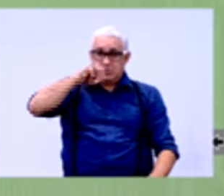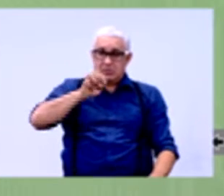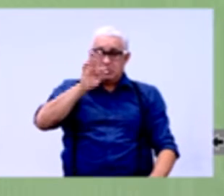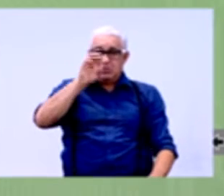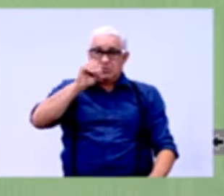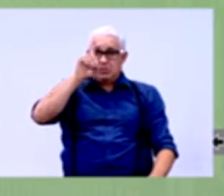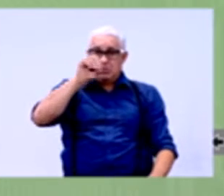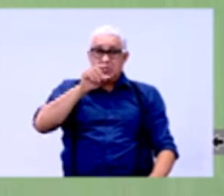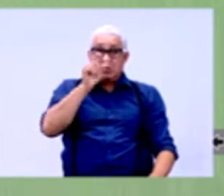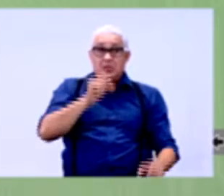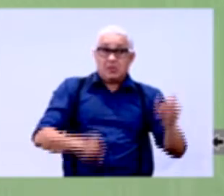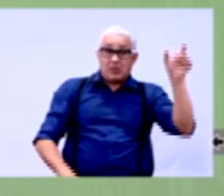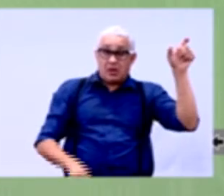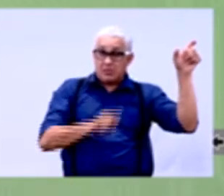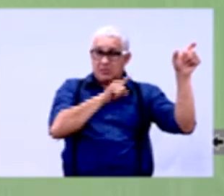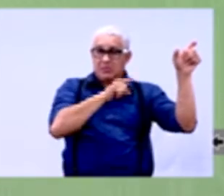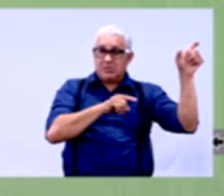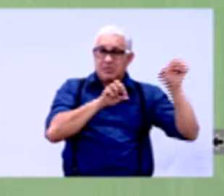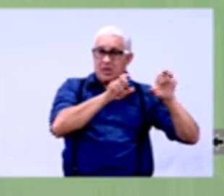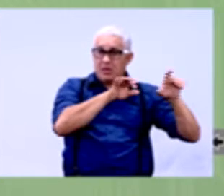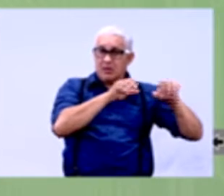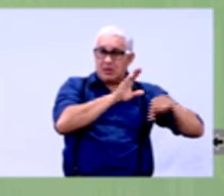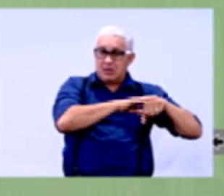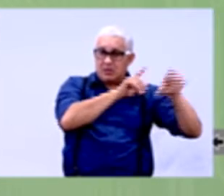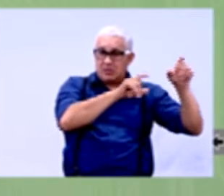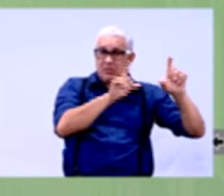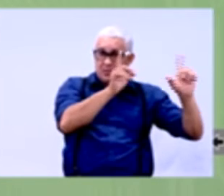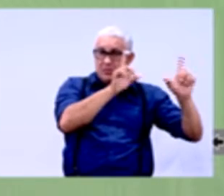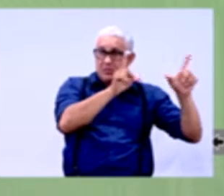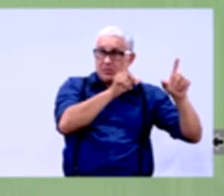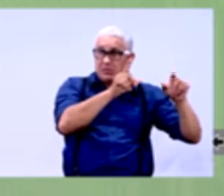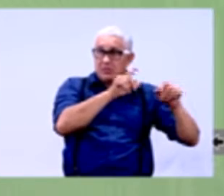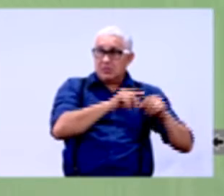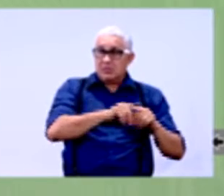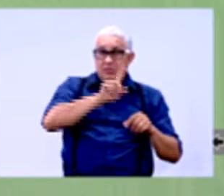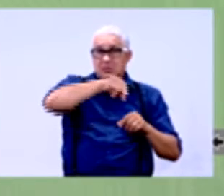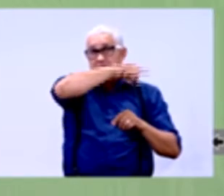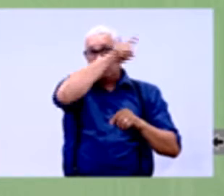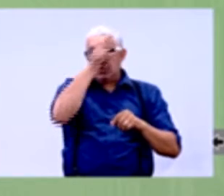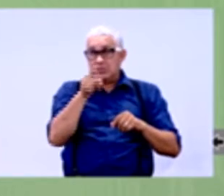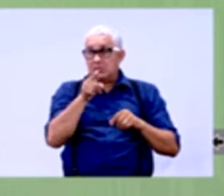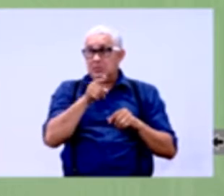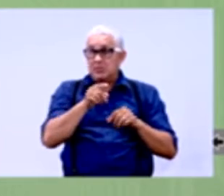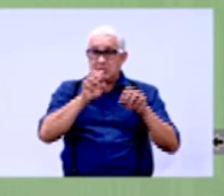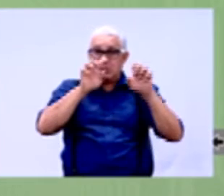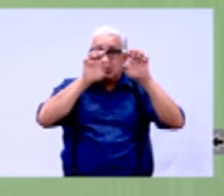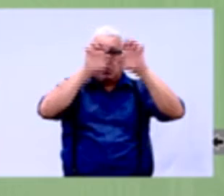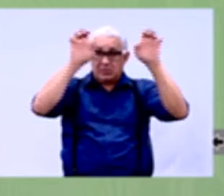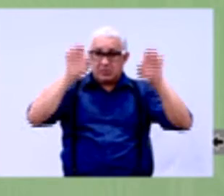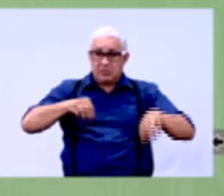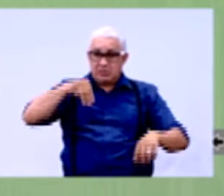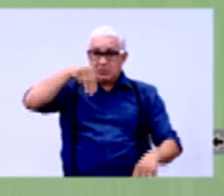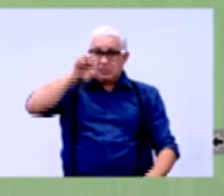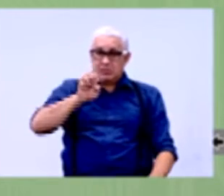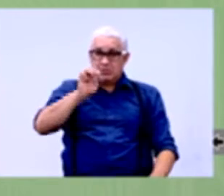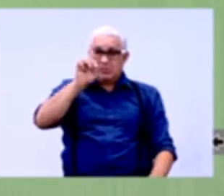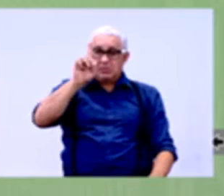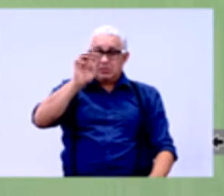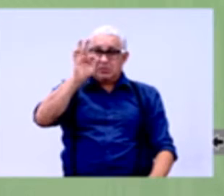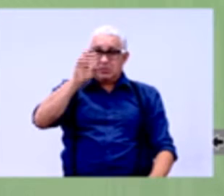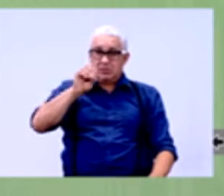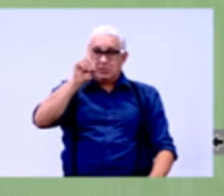digitando novamente na tela, e aqui nós temos aí sim a estrutura de método, o autentica cliente,